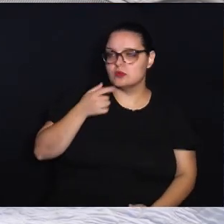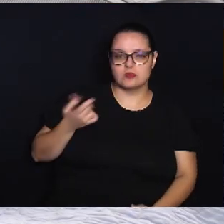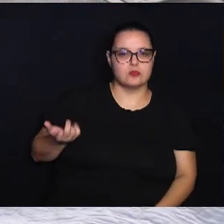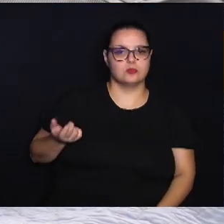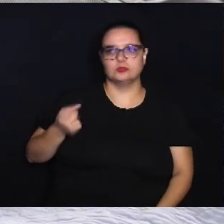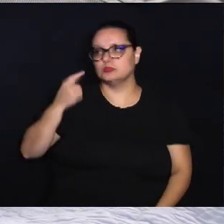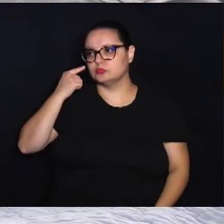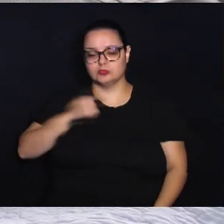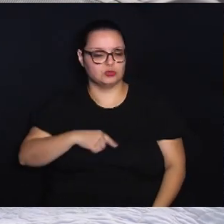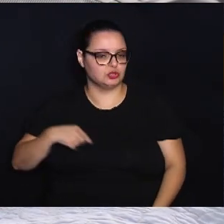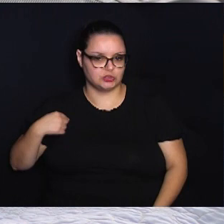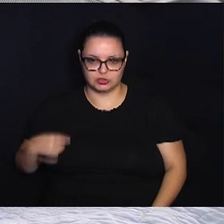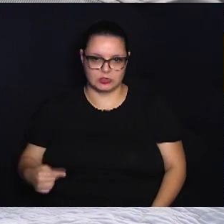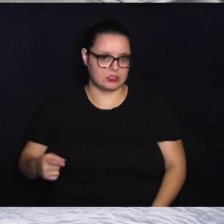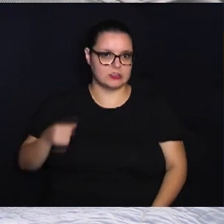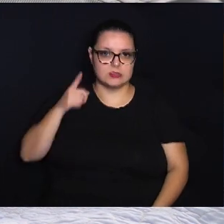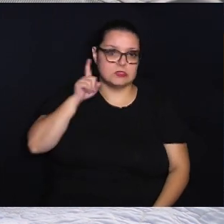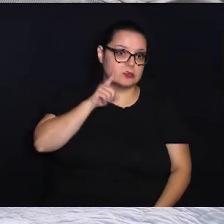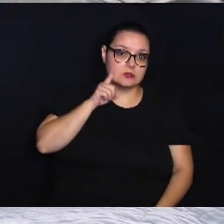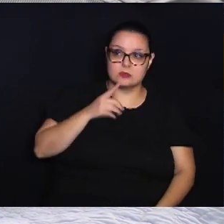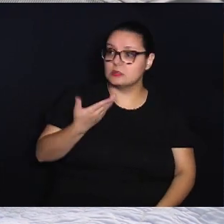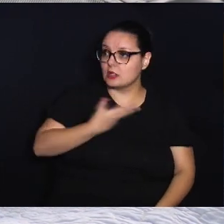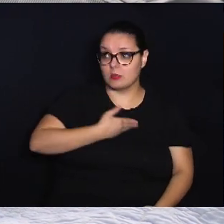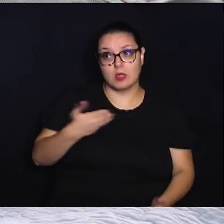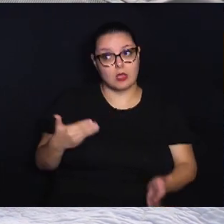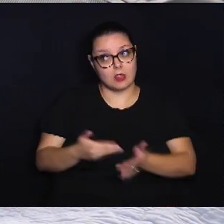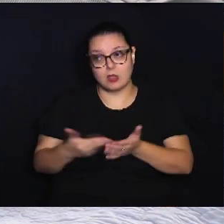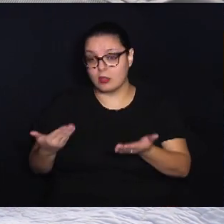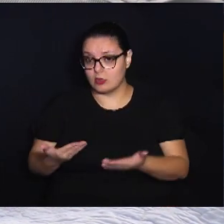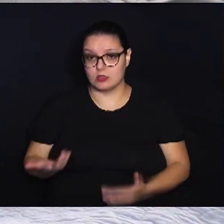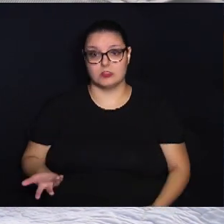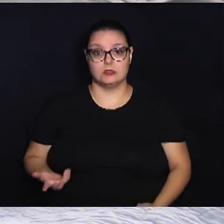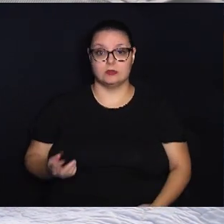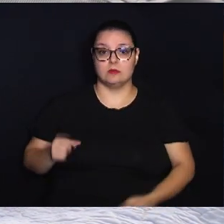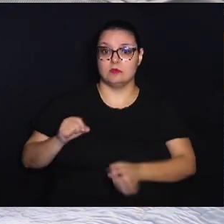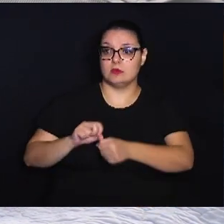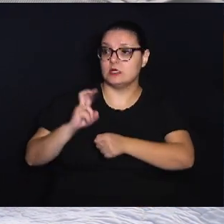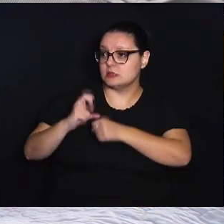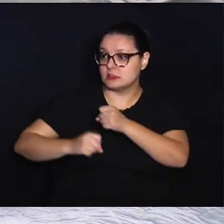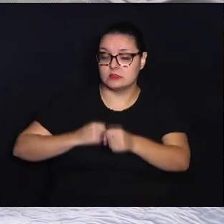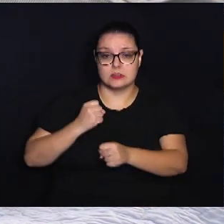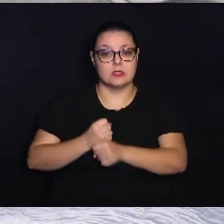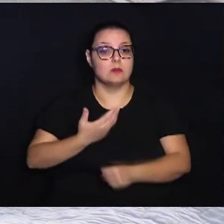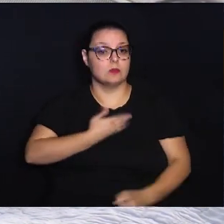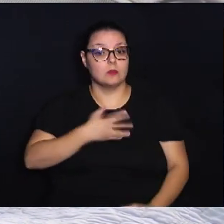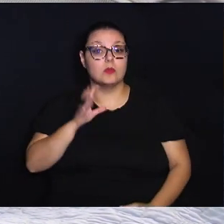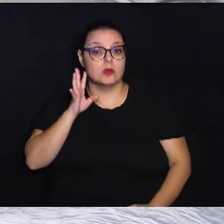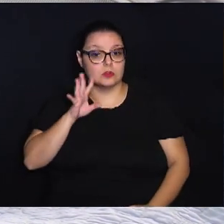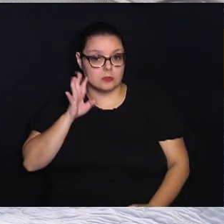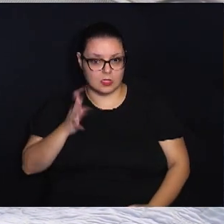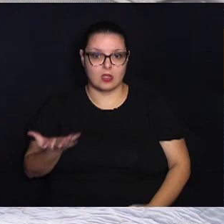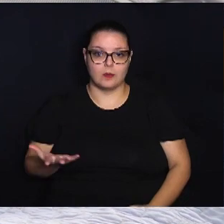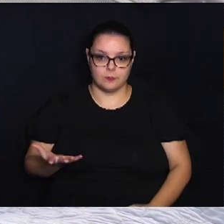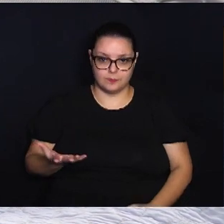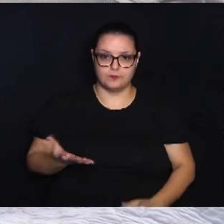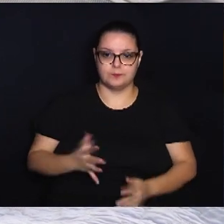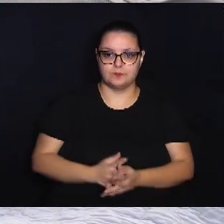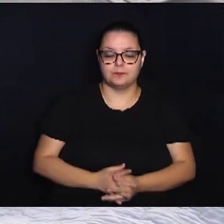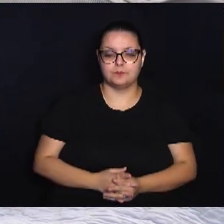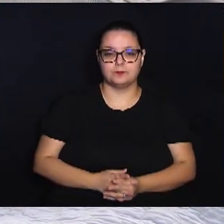ingleses, com chineses, americanos, e somos amigos até hoje. Então somos amigos, já faz 5 anos, assim, até hoje somos amigos, é uma experiência muito